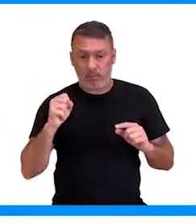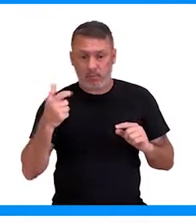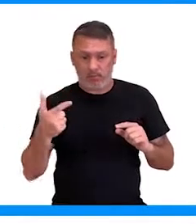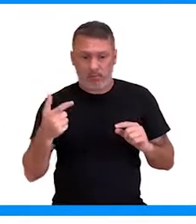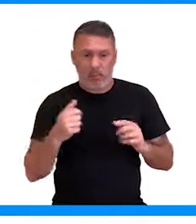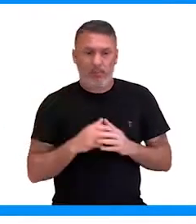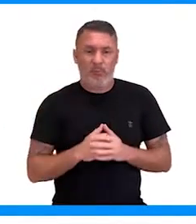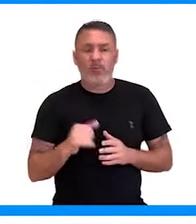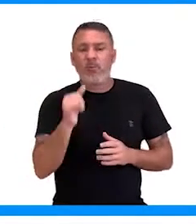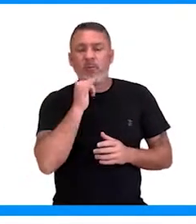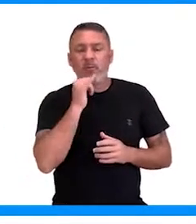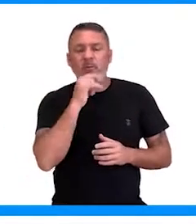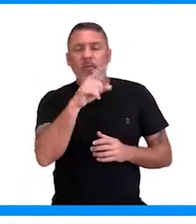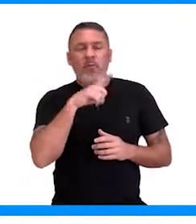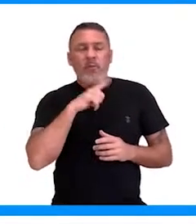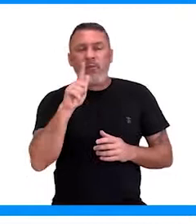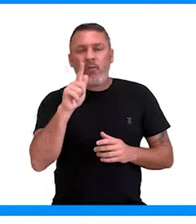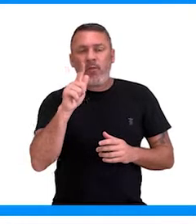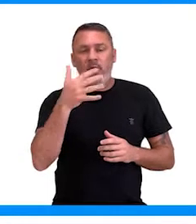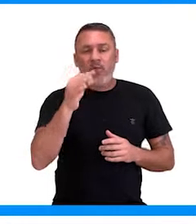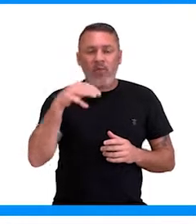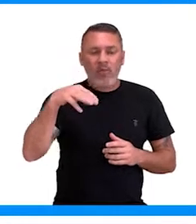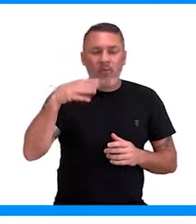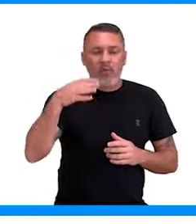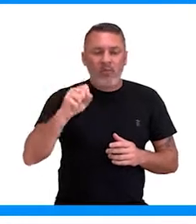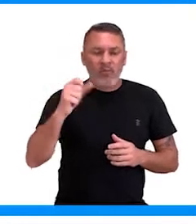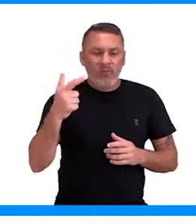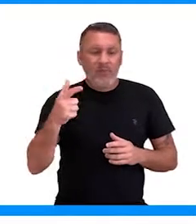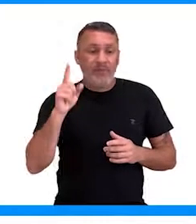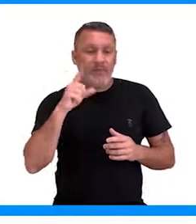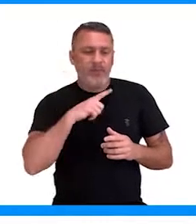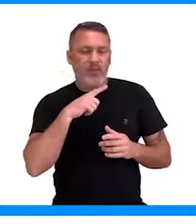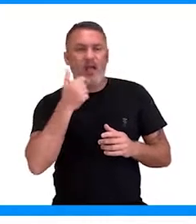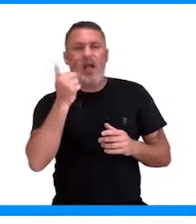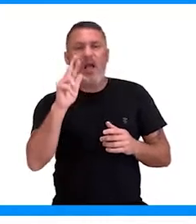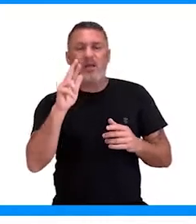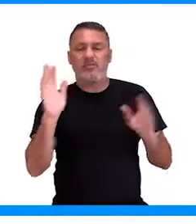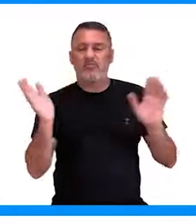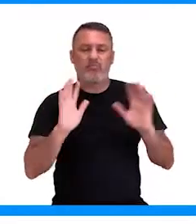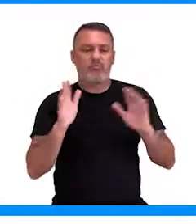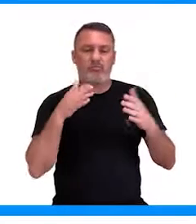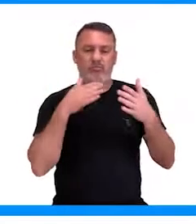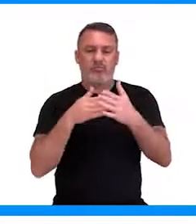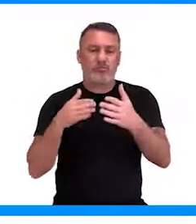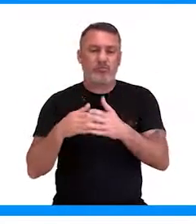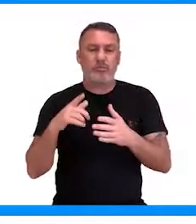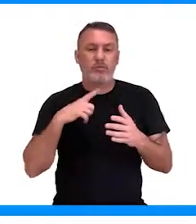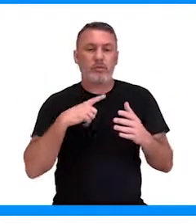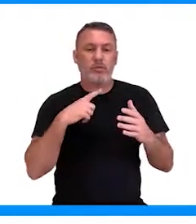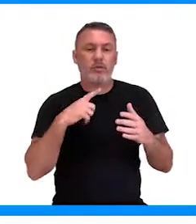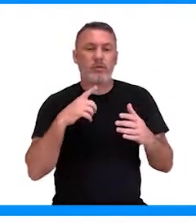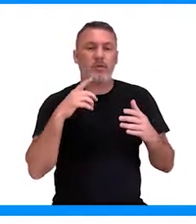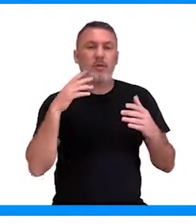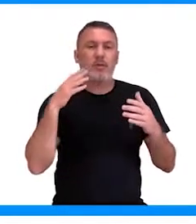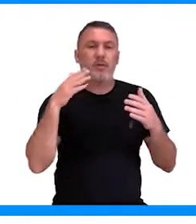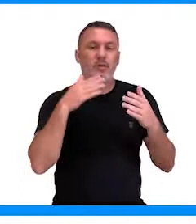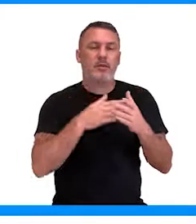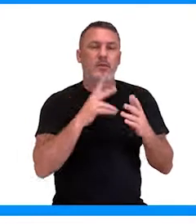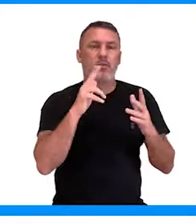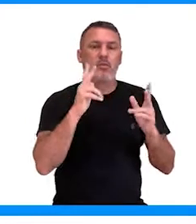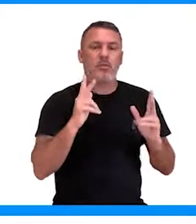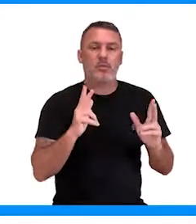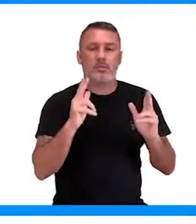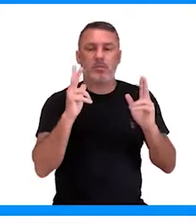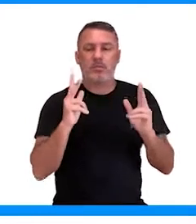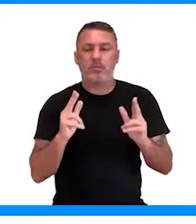aceleração da gravidade igual a 10 metros por segundo ao quadrado e desprezando a resistência do ar, o intervalo de